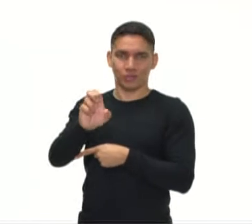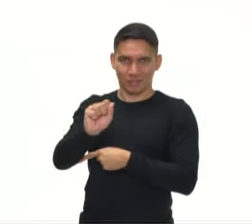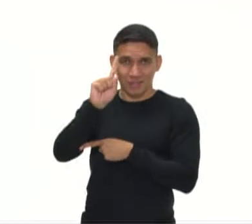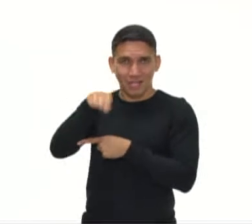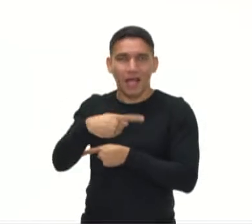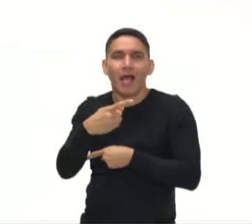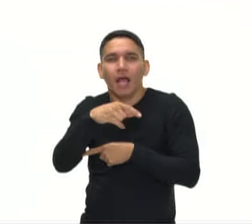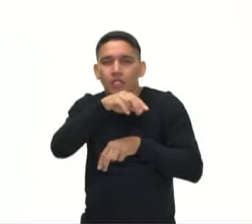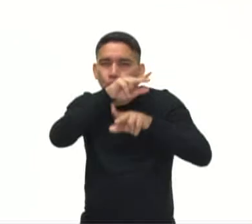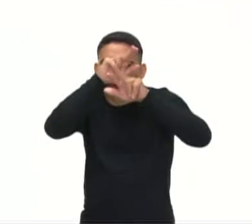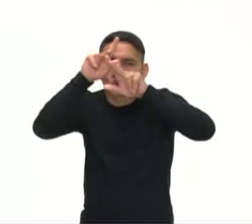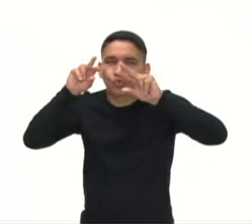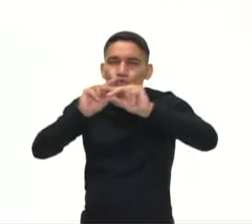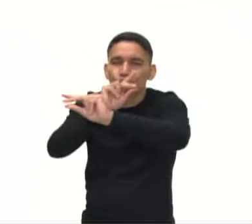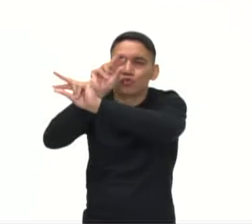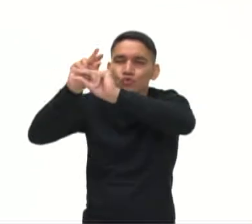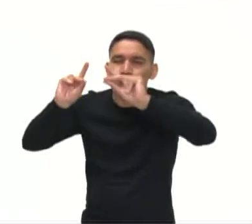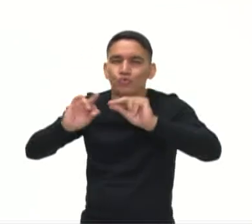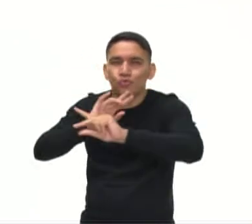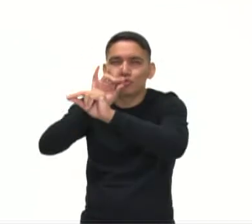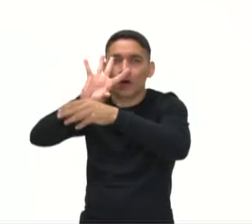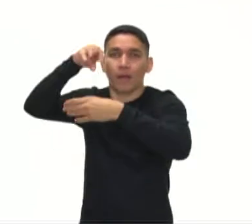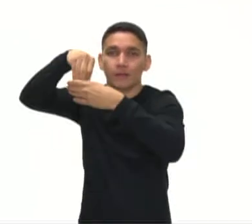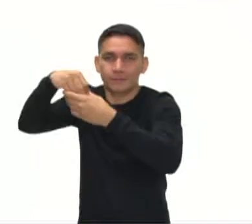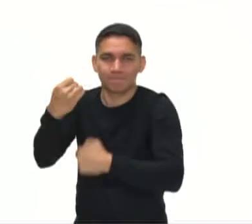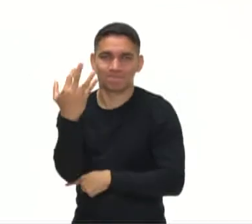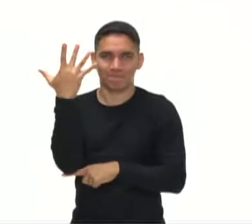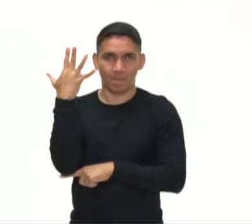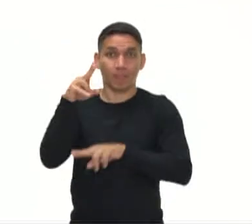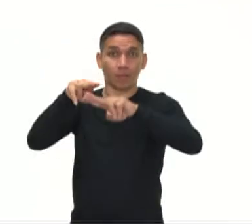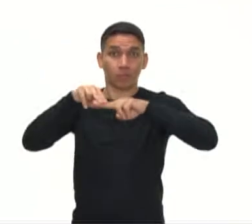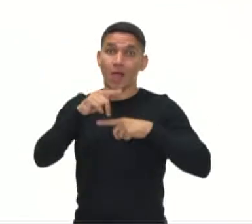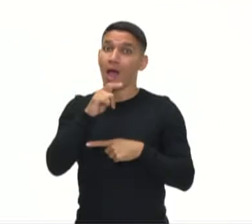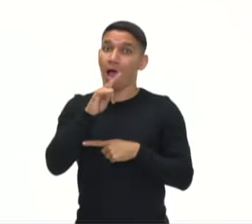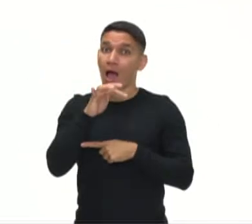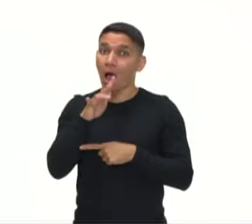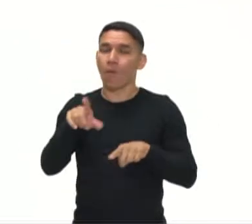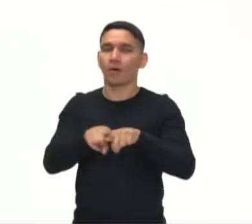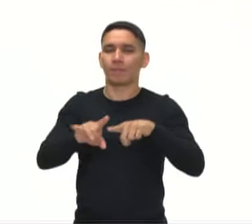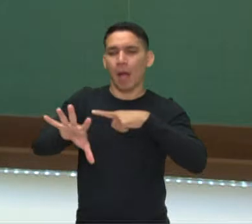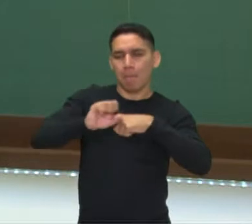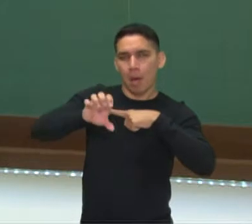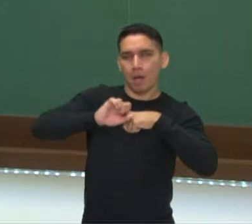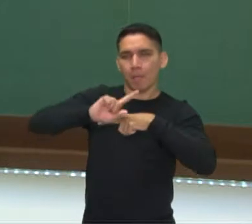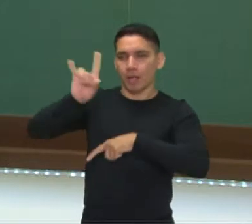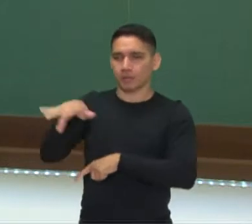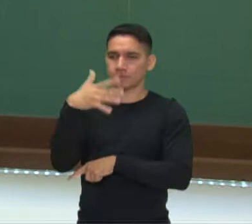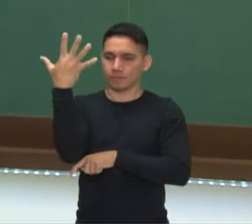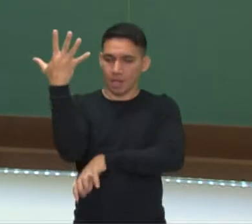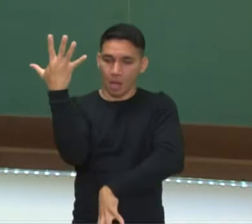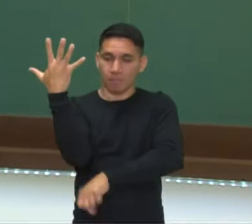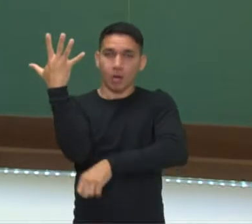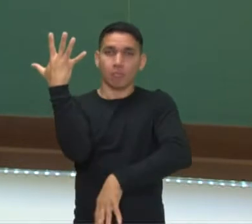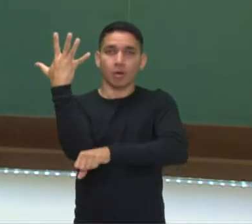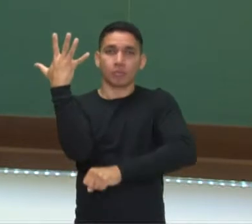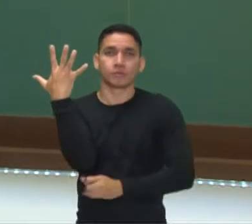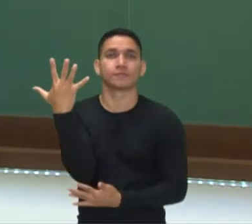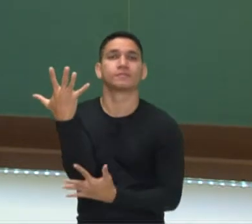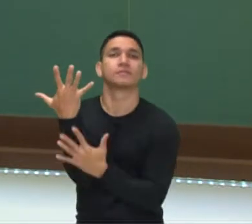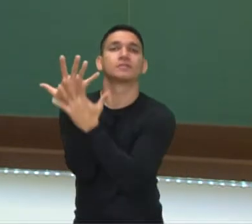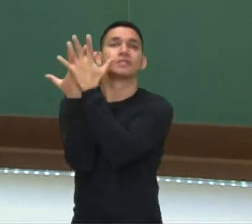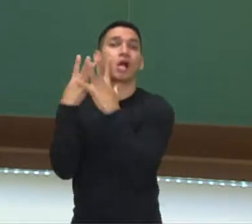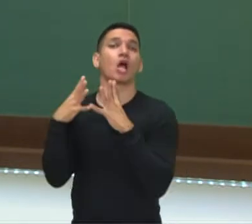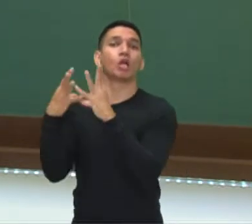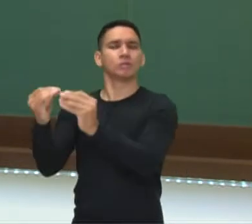E a água e o nutriente, ela é absorvida pela raiz das plantas e vai ser mandado para todo o organismo.